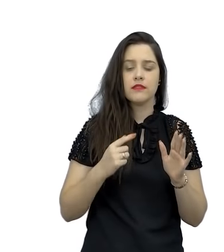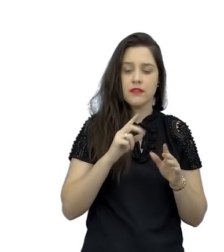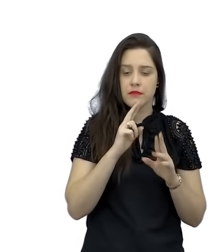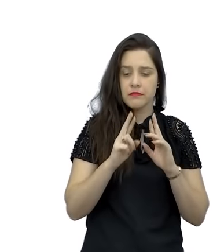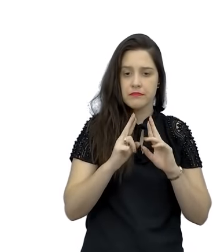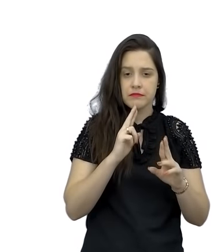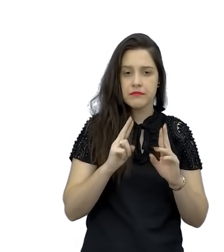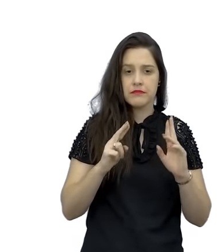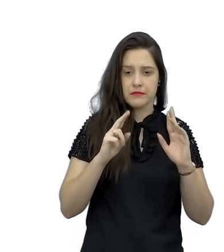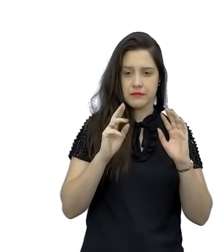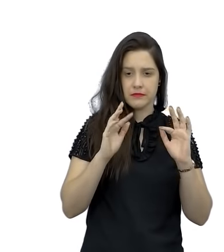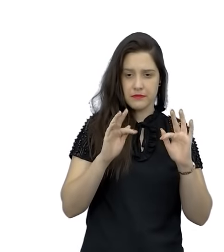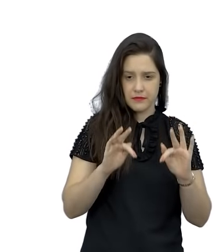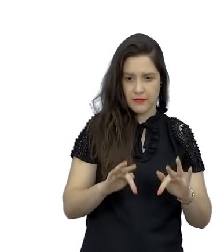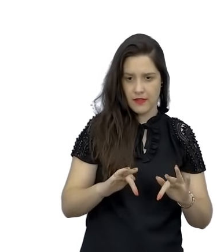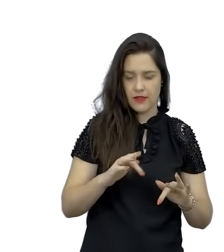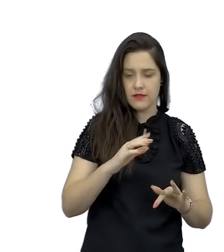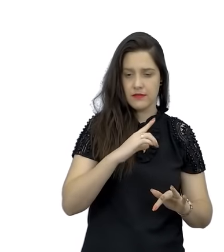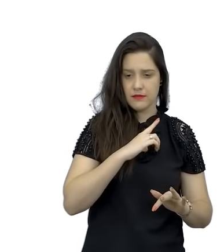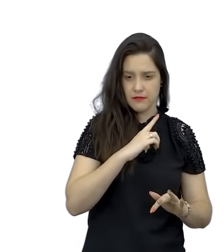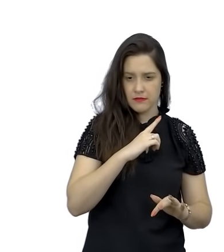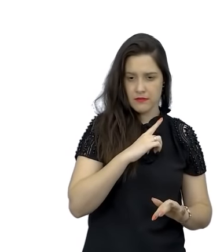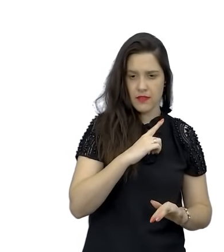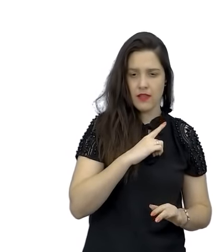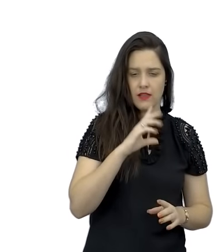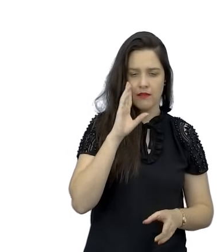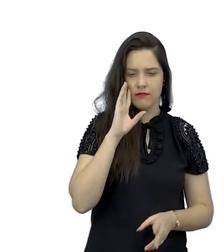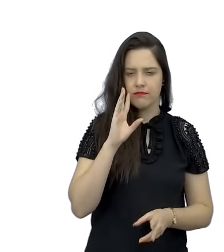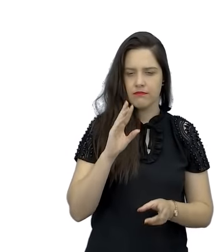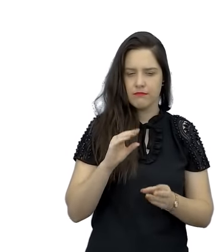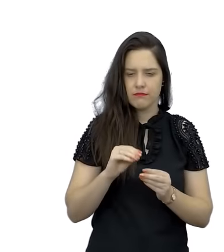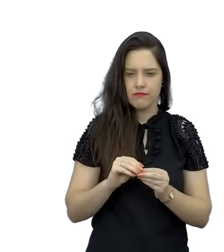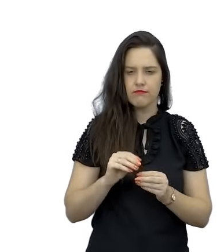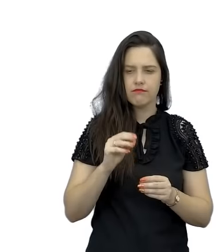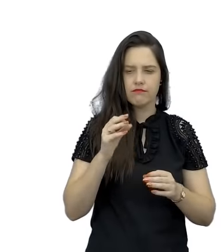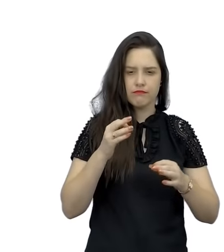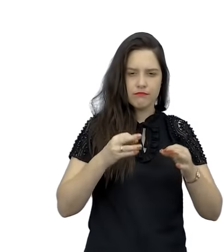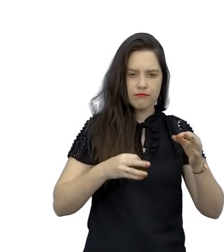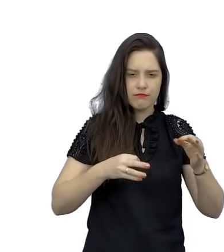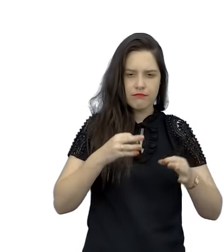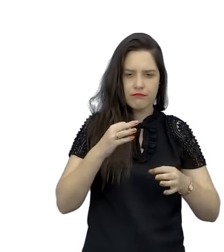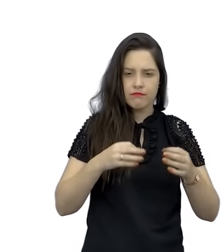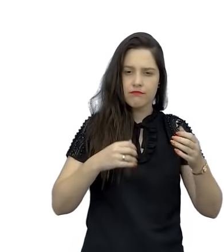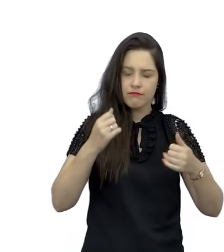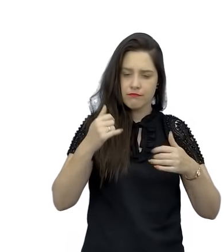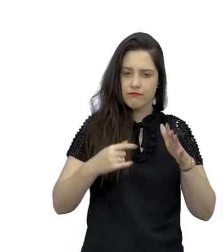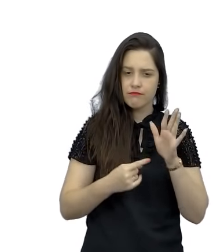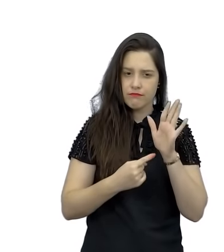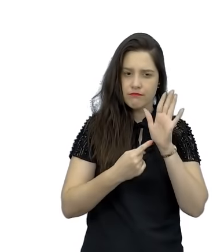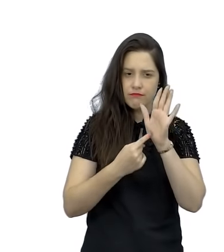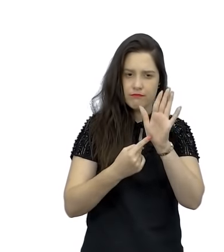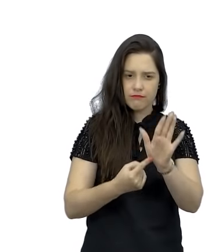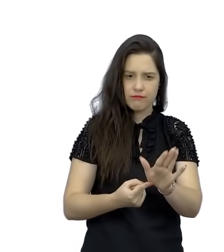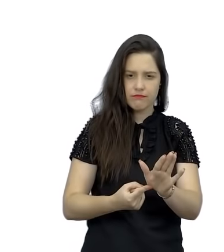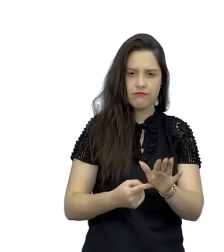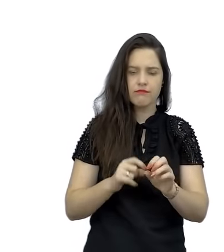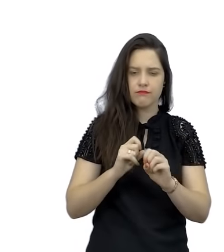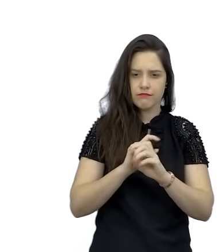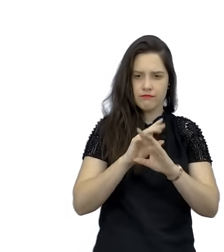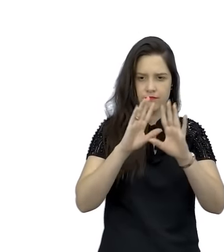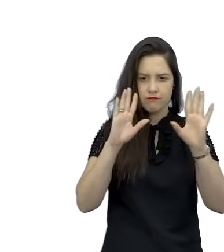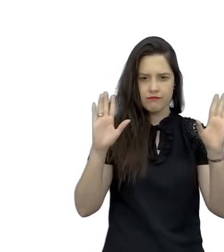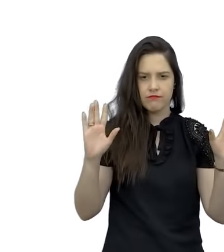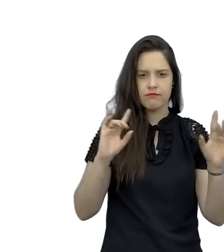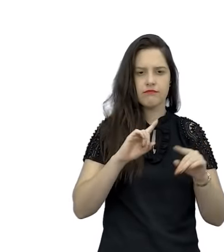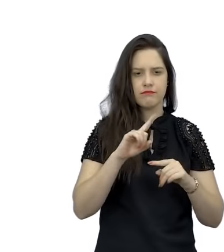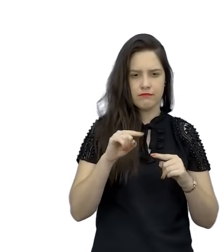e parciais serem explicados, resumidos, justificados, apresentados a terceiros de maneira clara e objetiva. Então, aqui